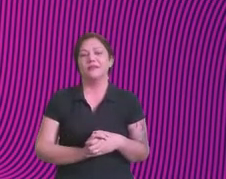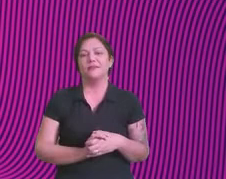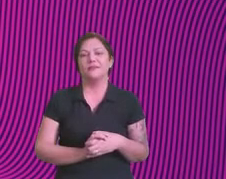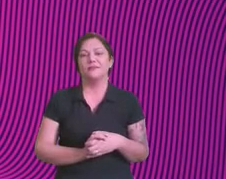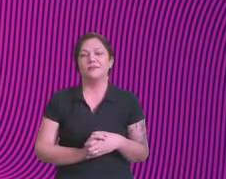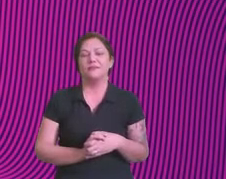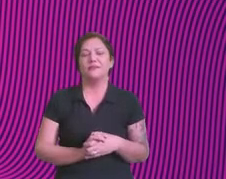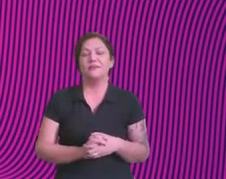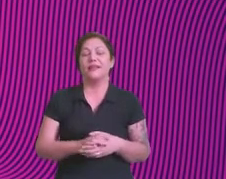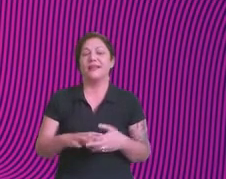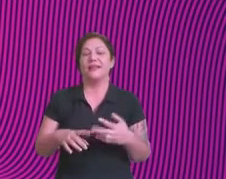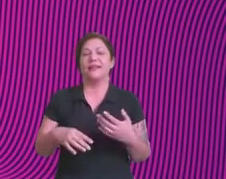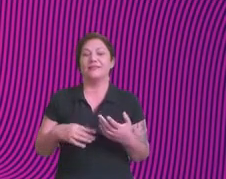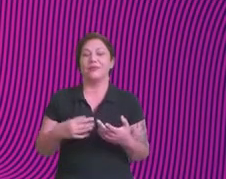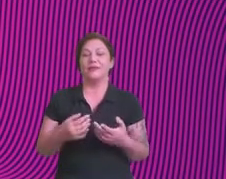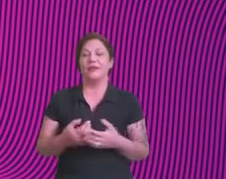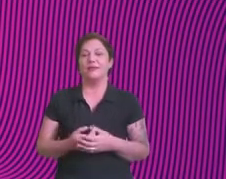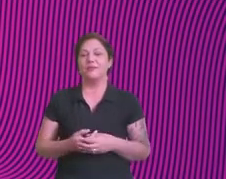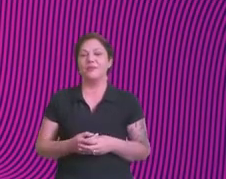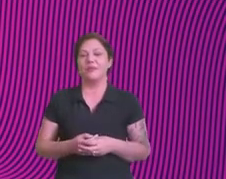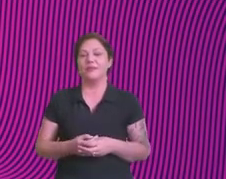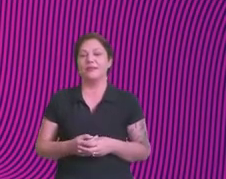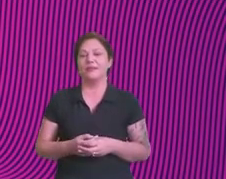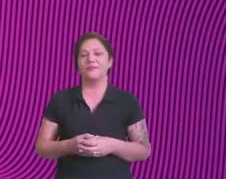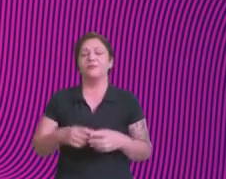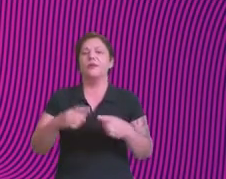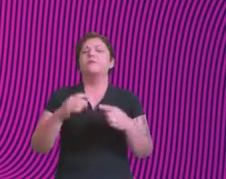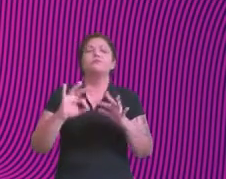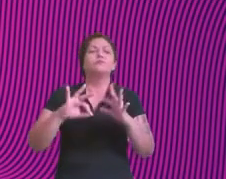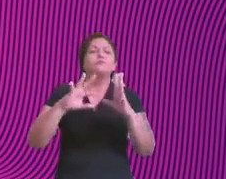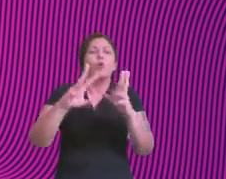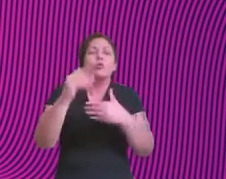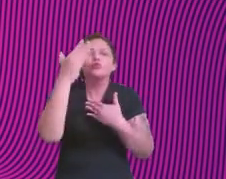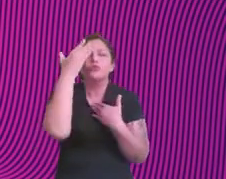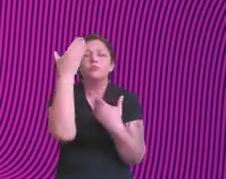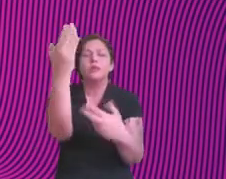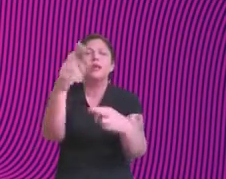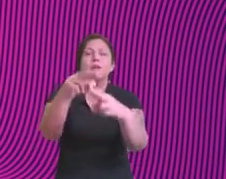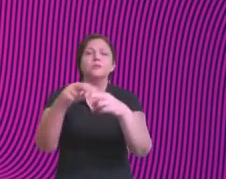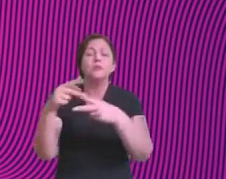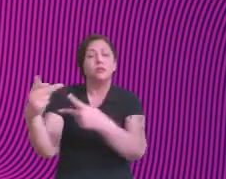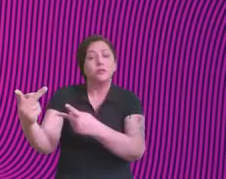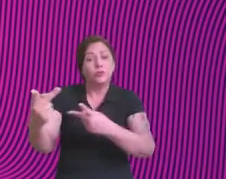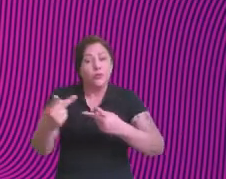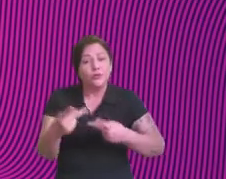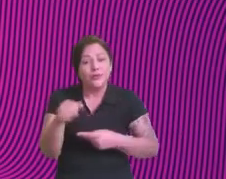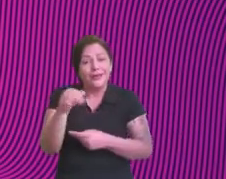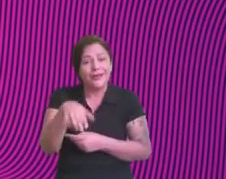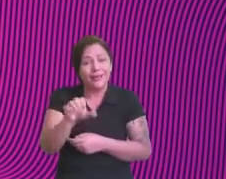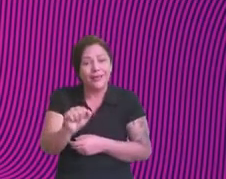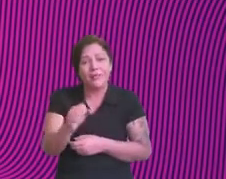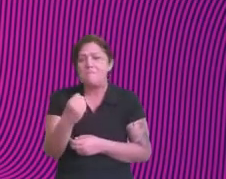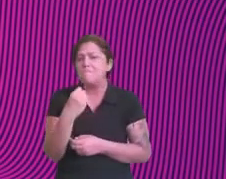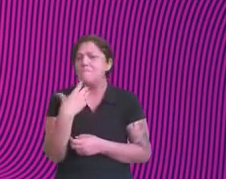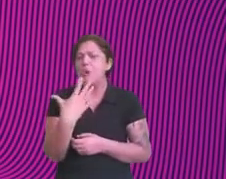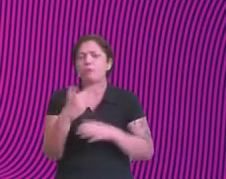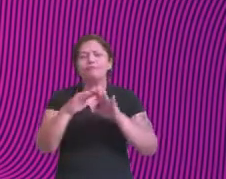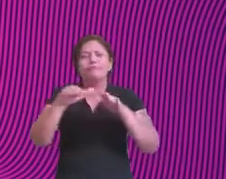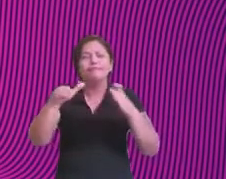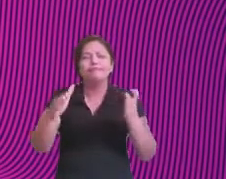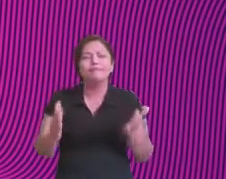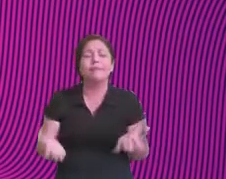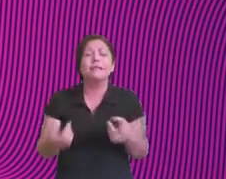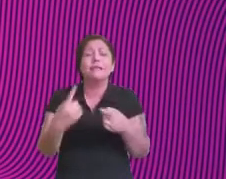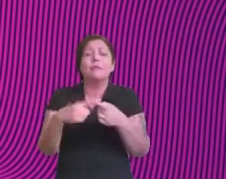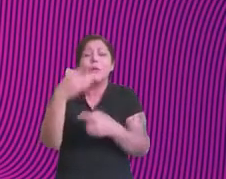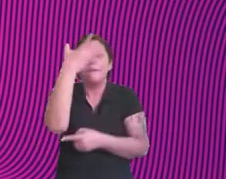Perdão, estava desligado aqui. Bom dia a todos, obrigado pelo convite, Ana. É muito bom estar nessa mesa aí, só com pessoas